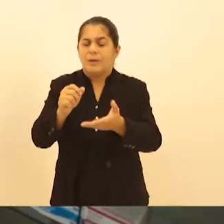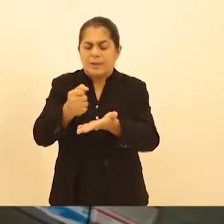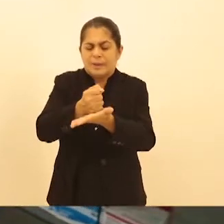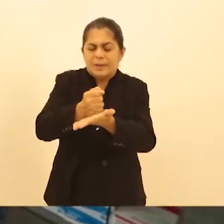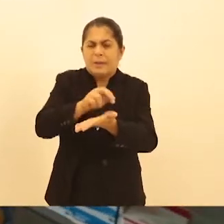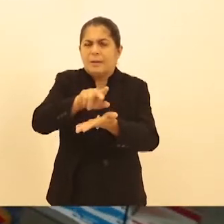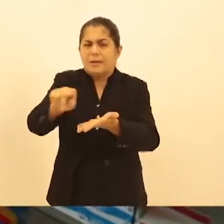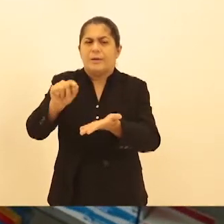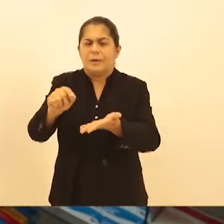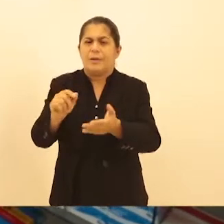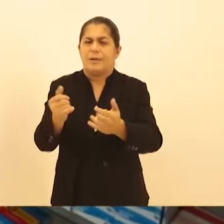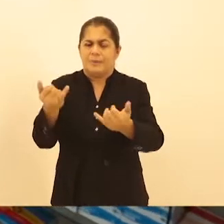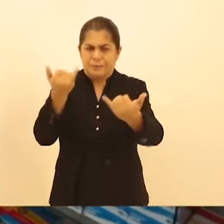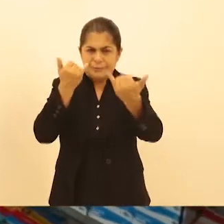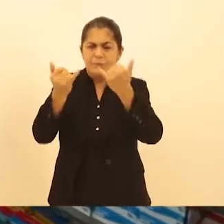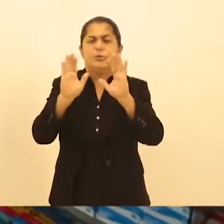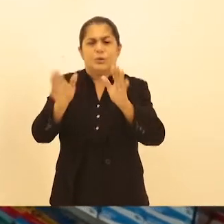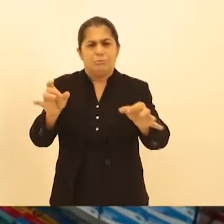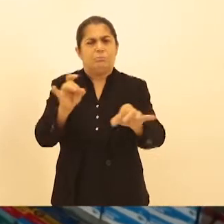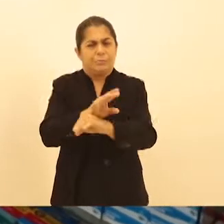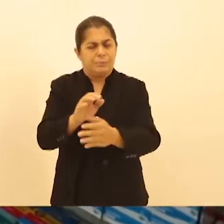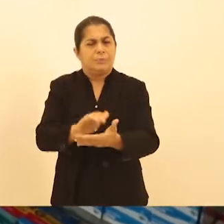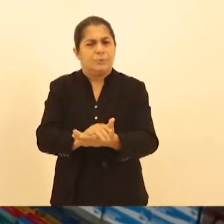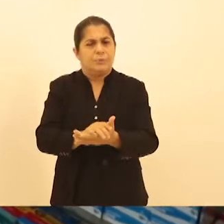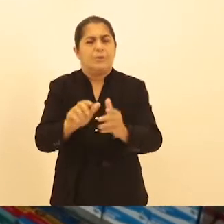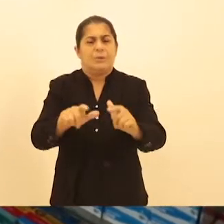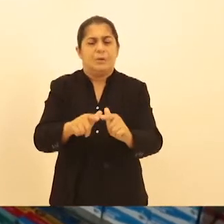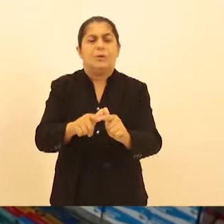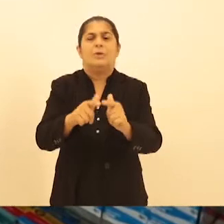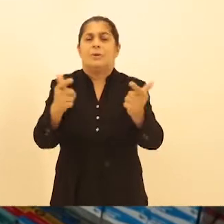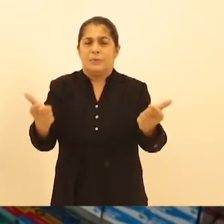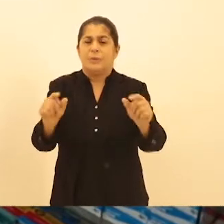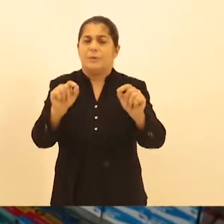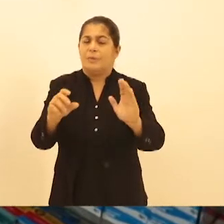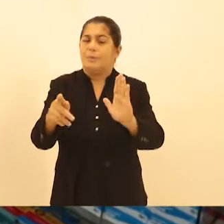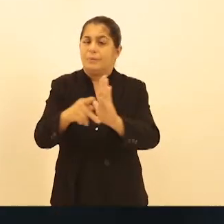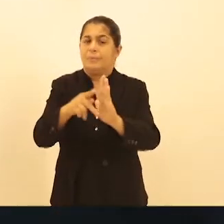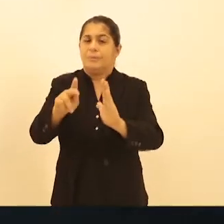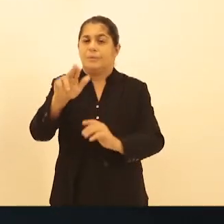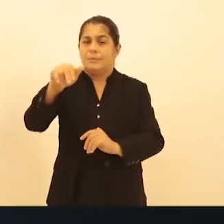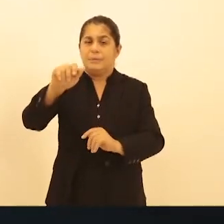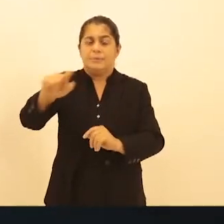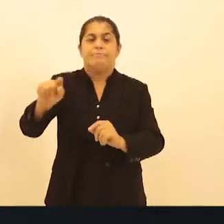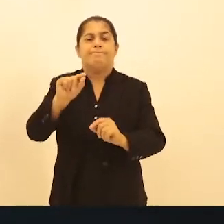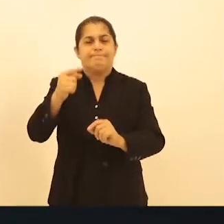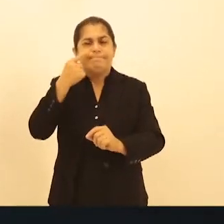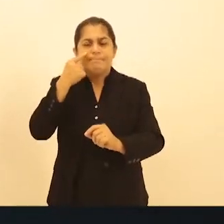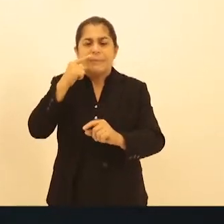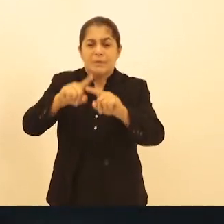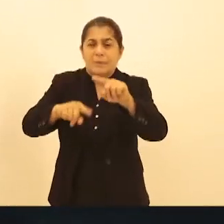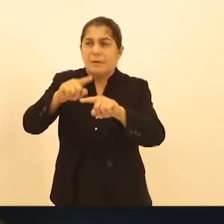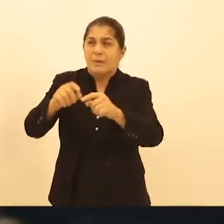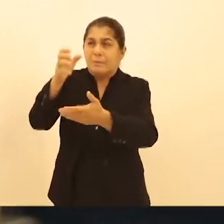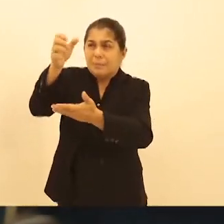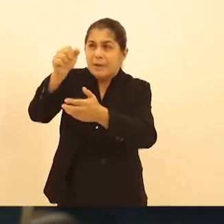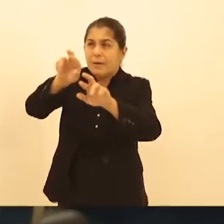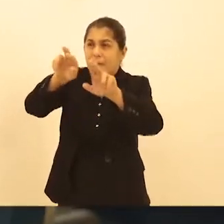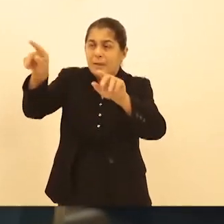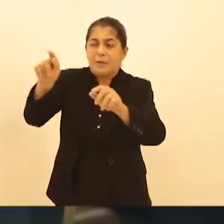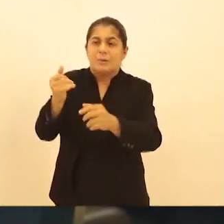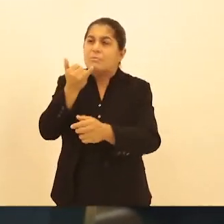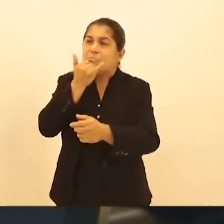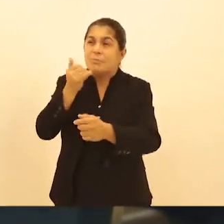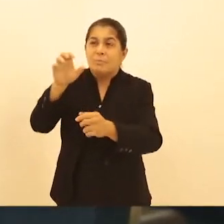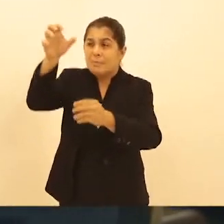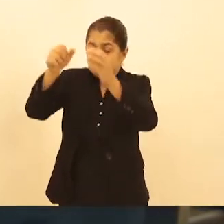publicado pela anvisa no diário oficial da união e para garantir o recolhimento dos produtos na paraíba a recomendação conjunta